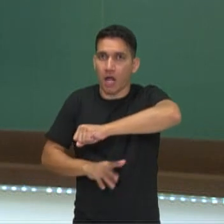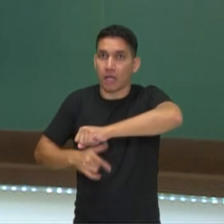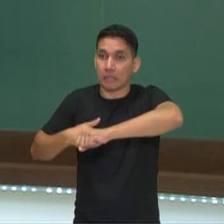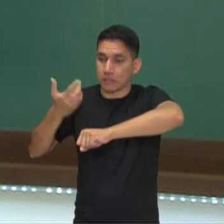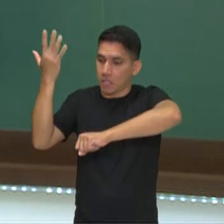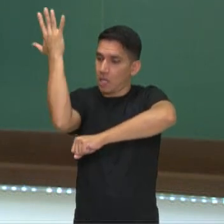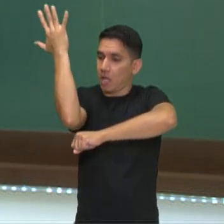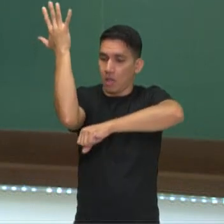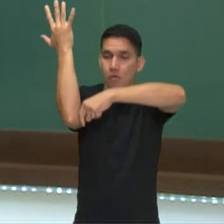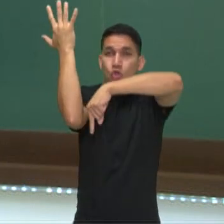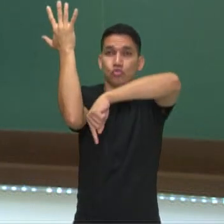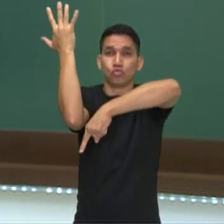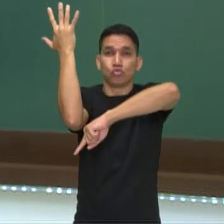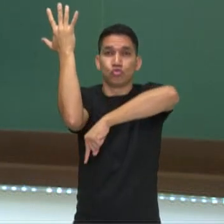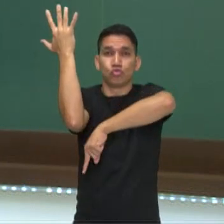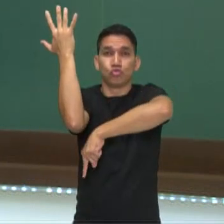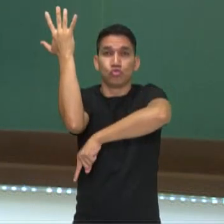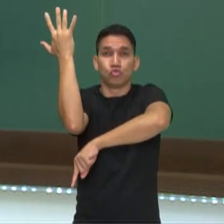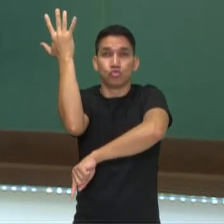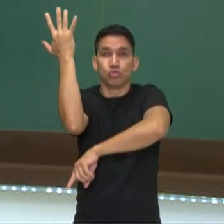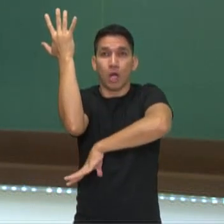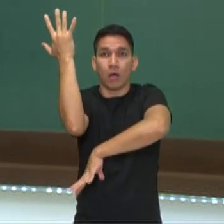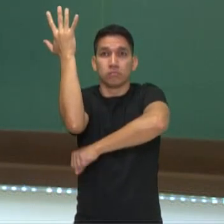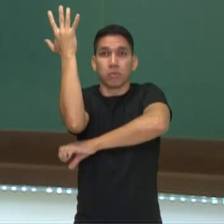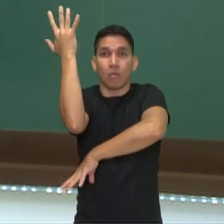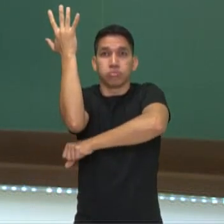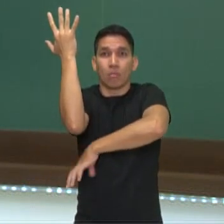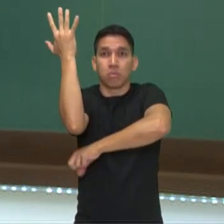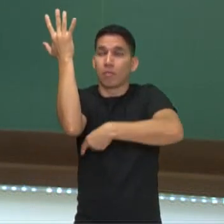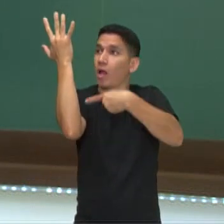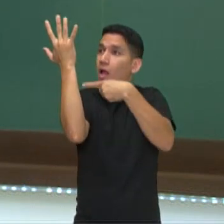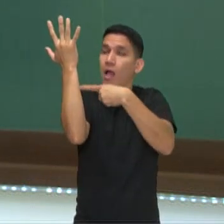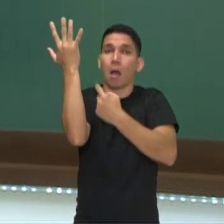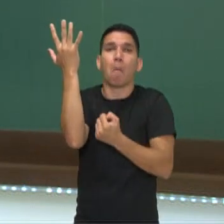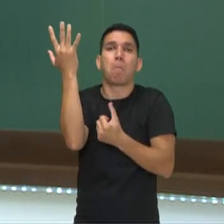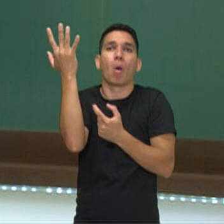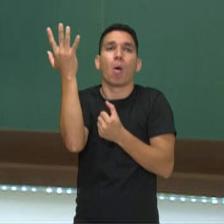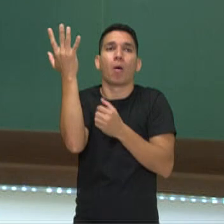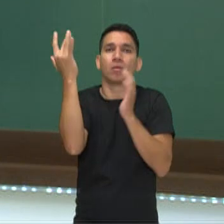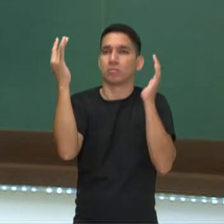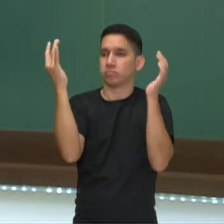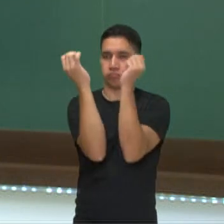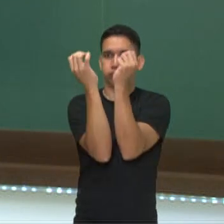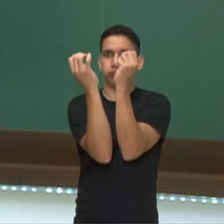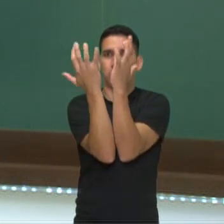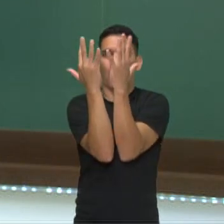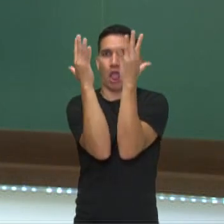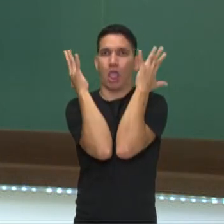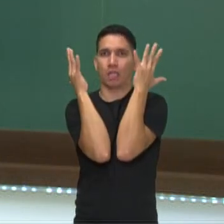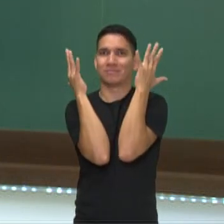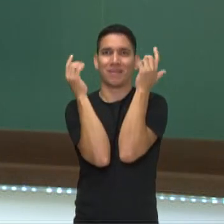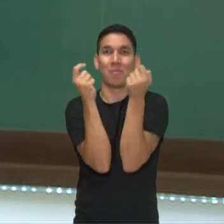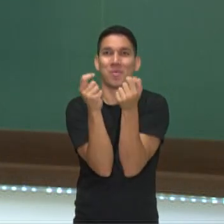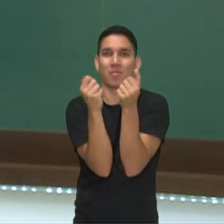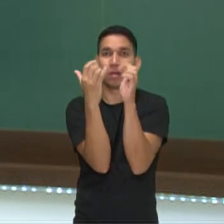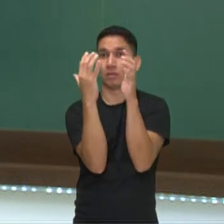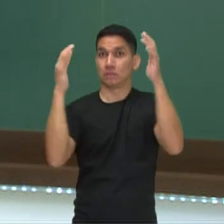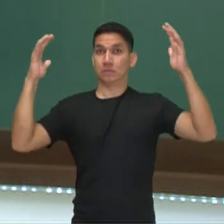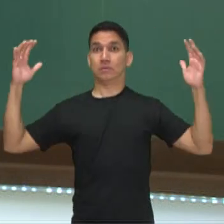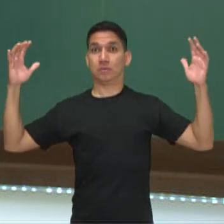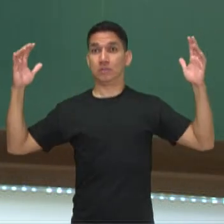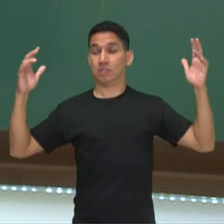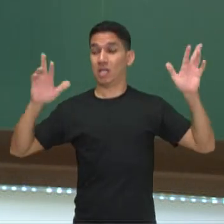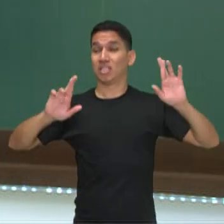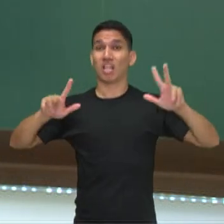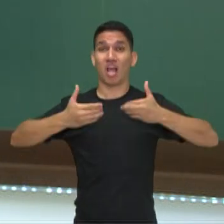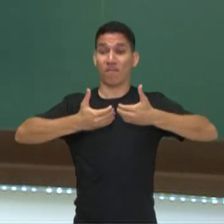profunda, para buscar água do lençol freático. Elas são poucas próximas, você não vê assim uma floresta gigante de savana. Tem